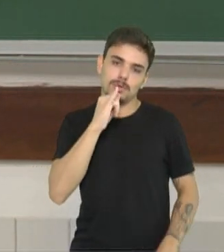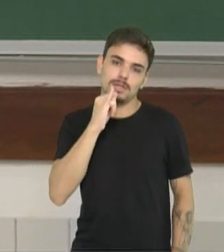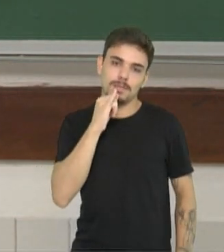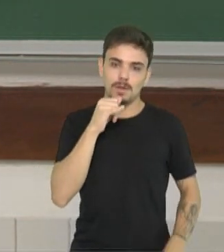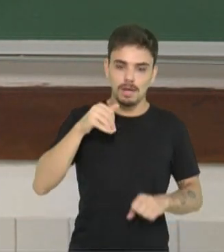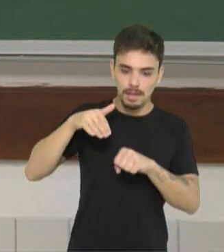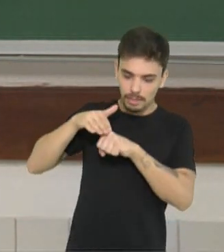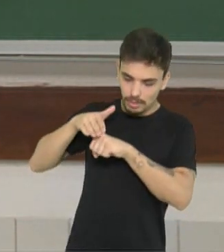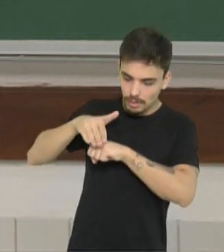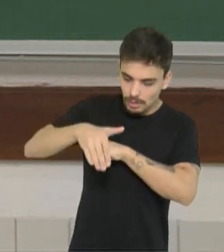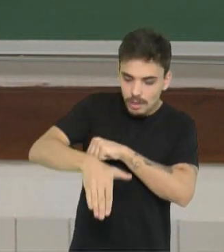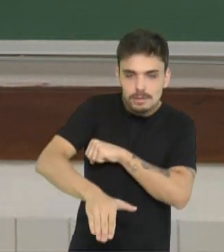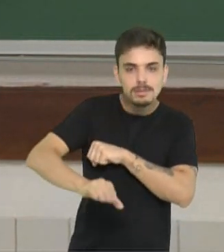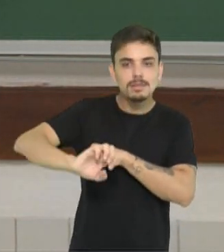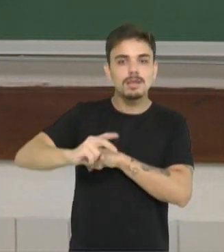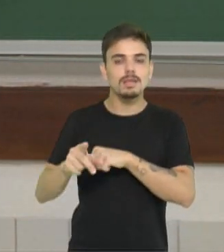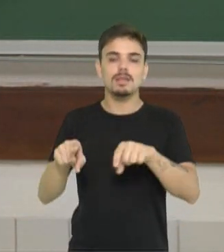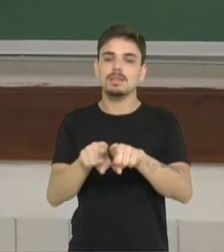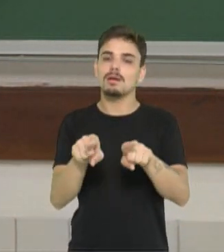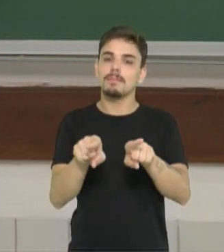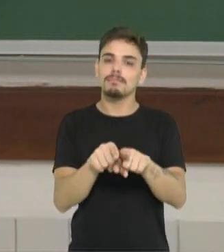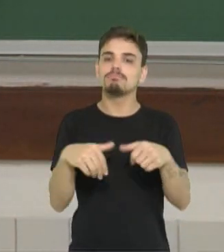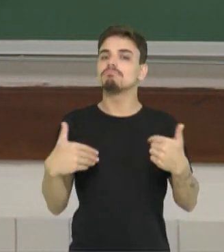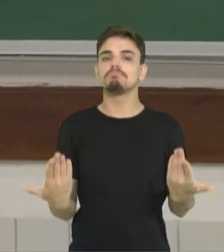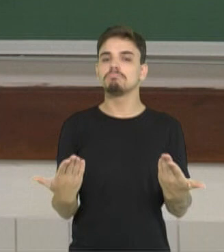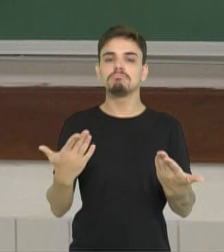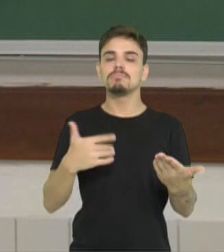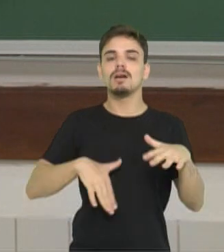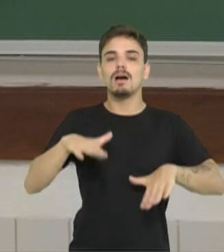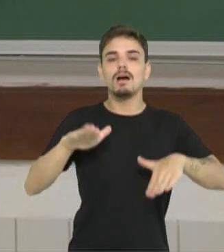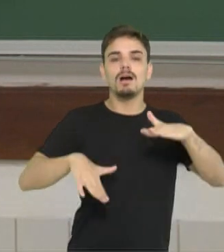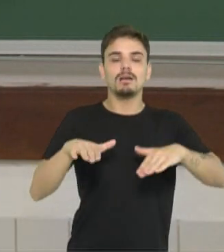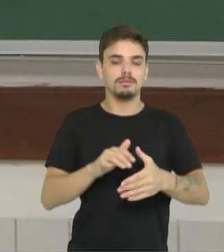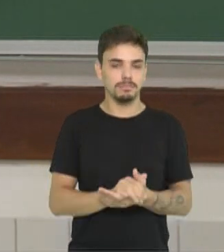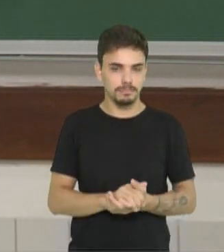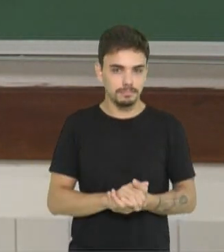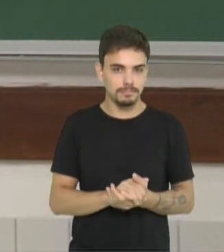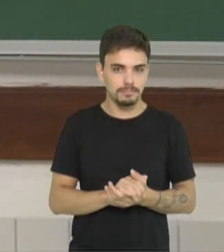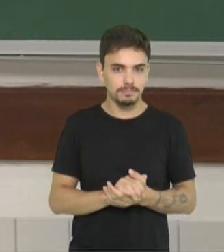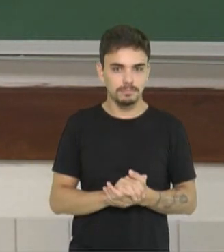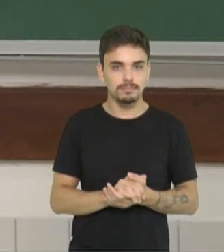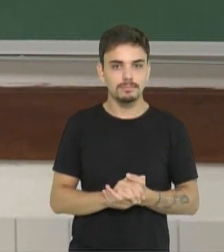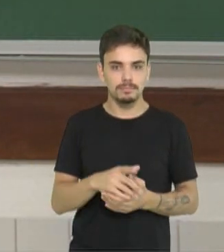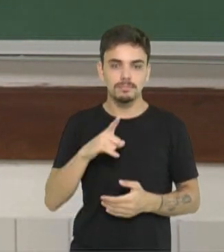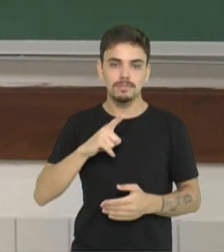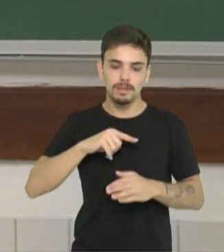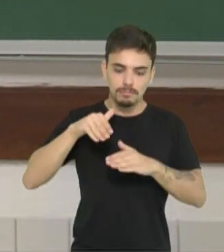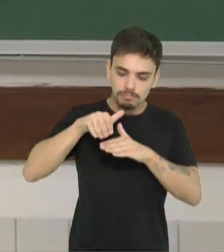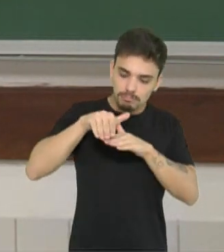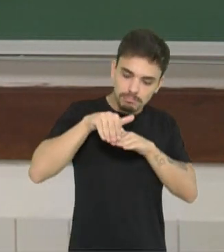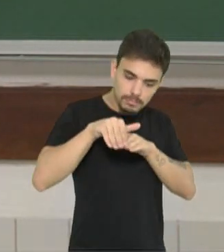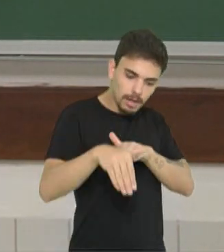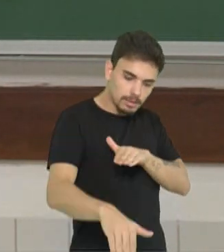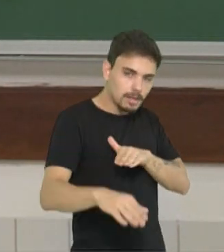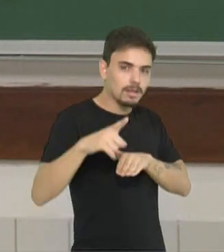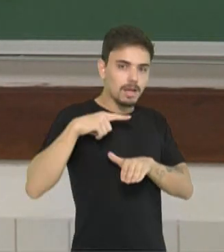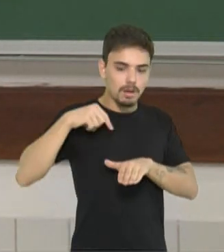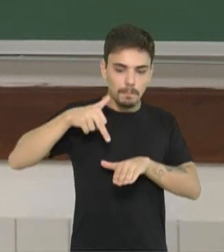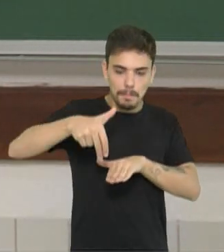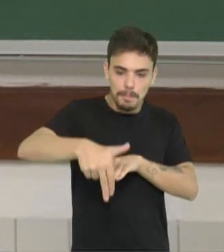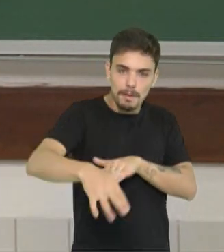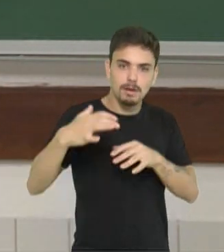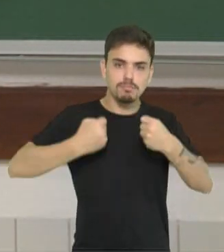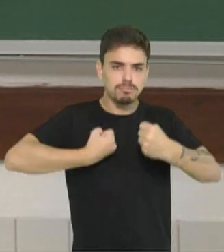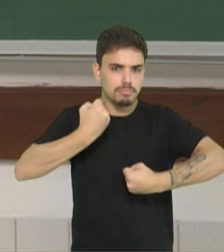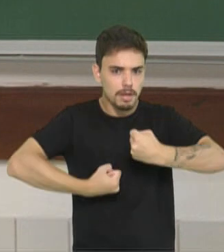né, num percurso mais, com mais descida, ele vai ganhar velocidade. Já